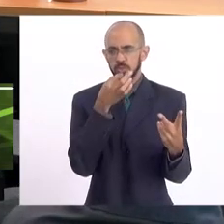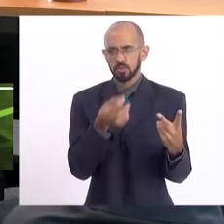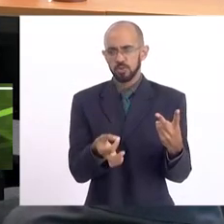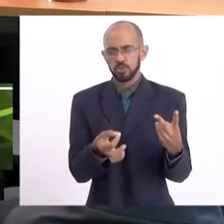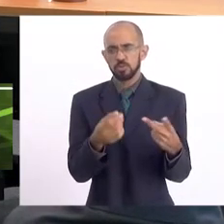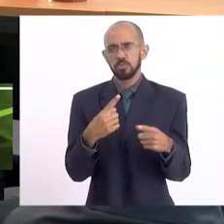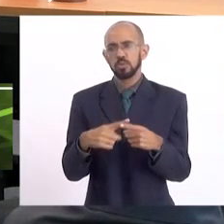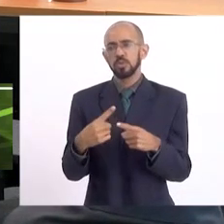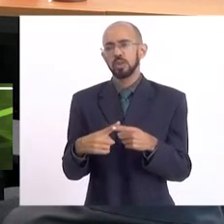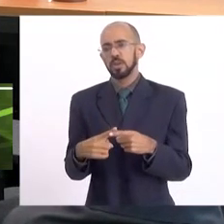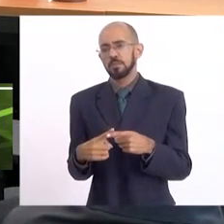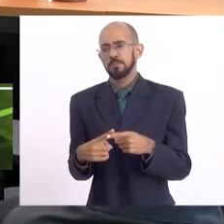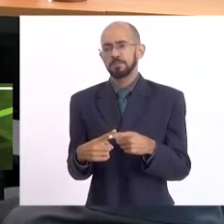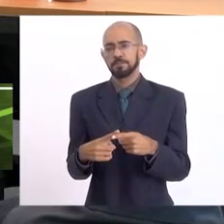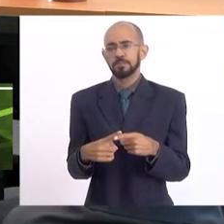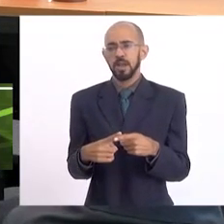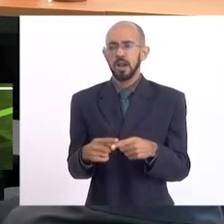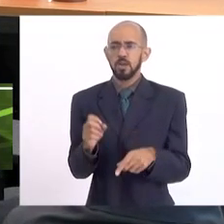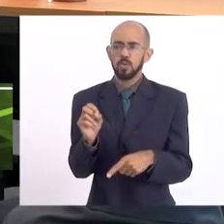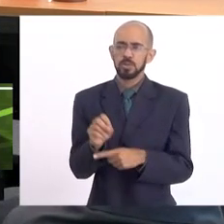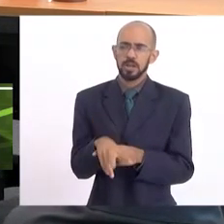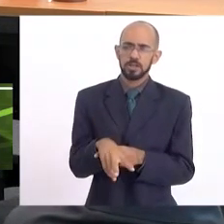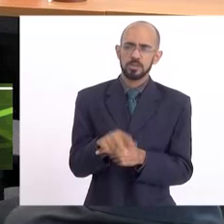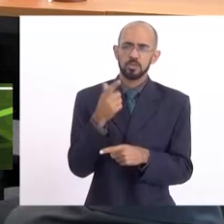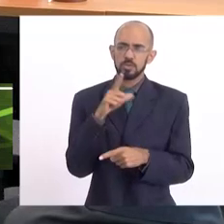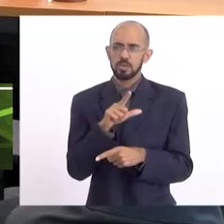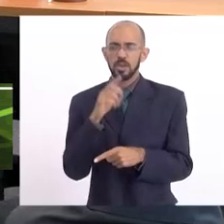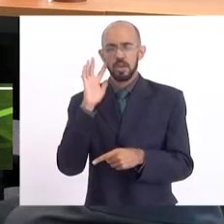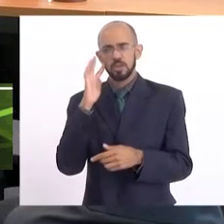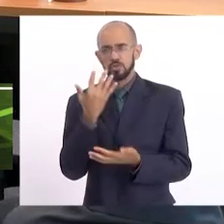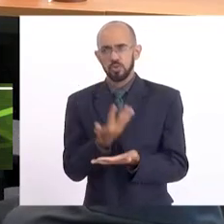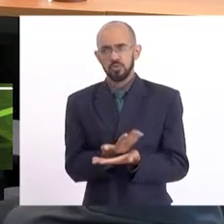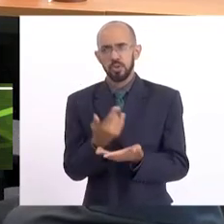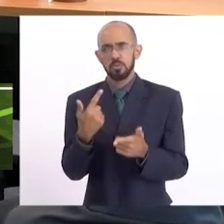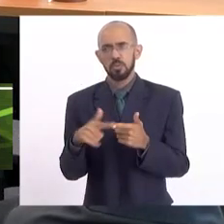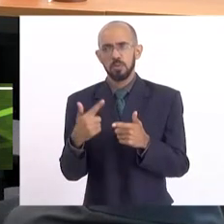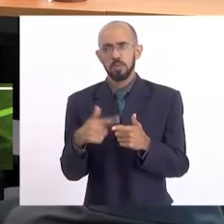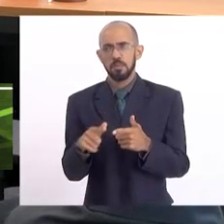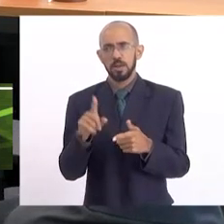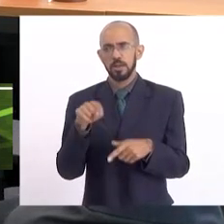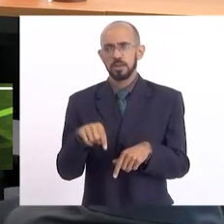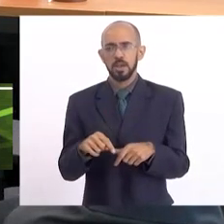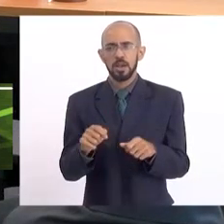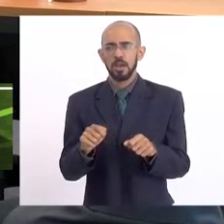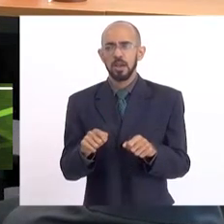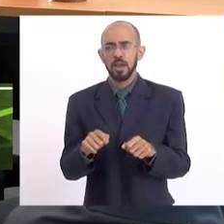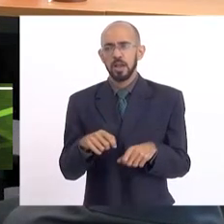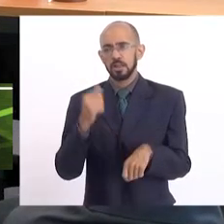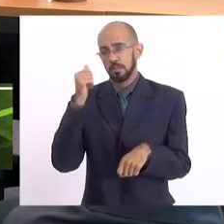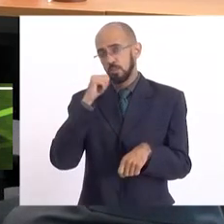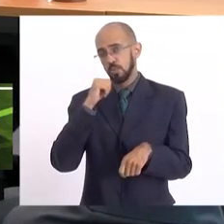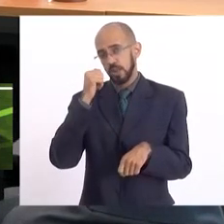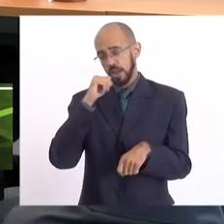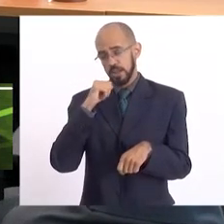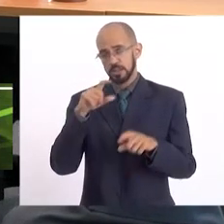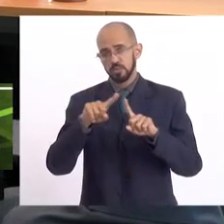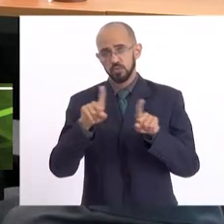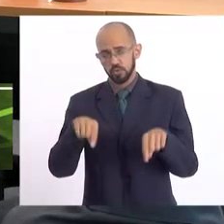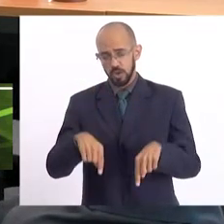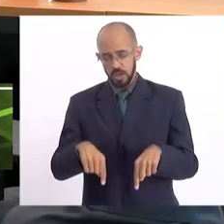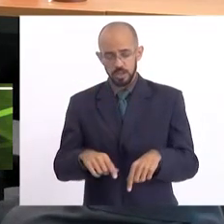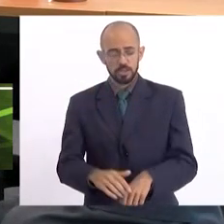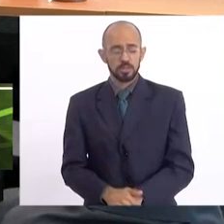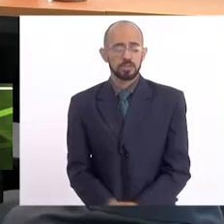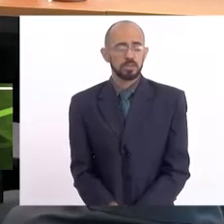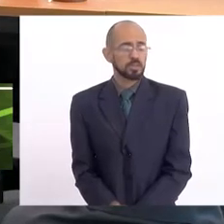específicos consegue resolver uma questão pontual no Degasi, que é muito crítica, muito grave, que é a questão da mulher, né? Das servidoras mulheres. Sim.